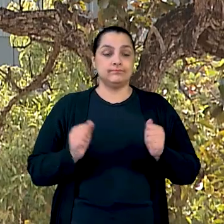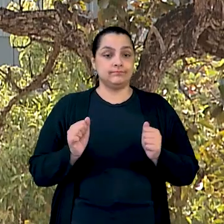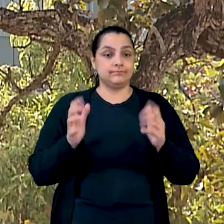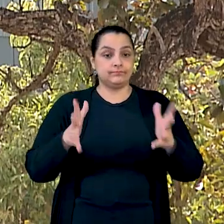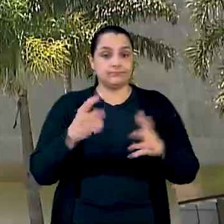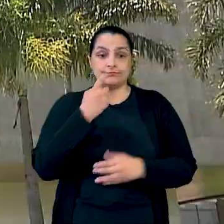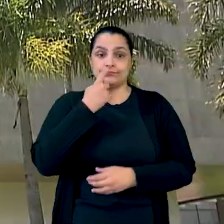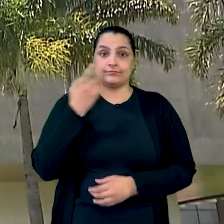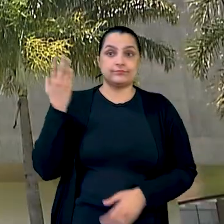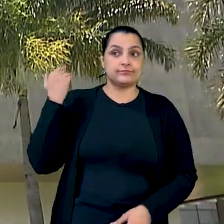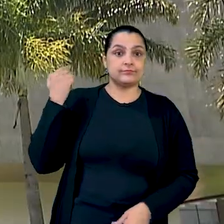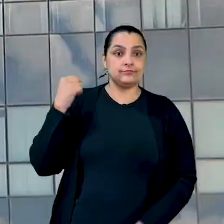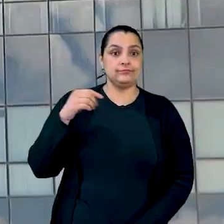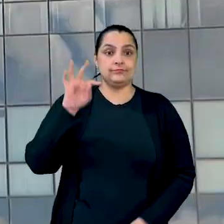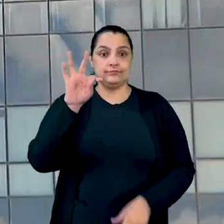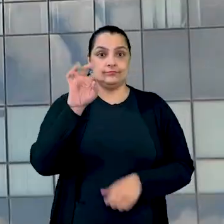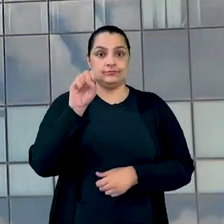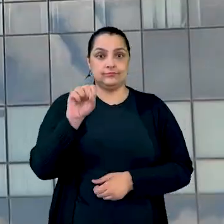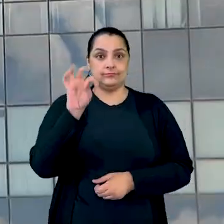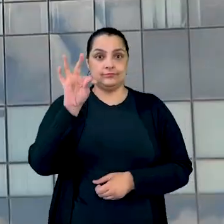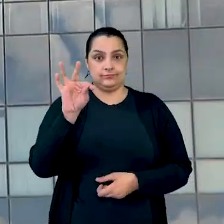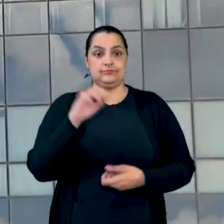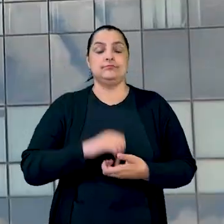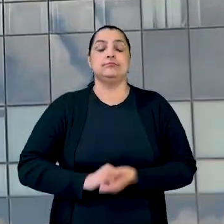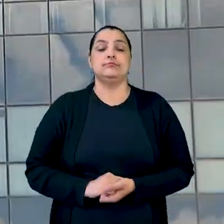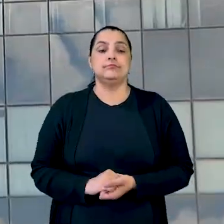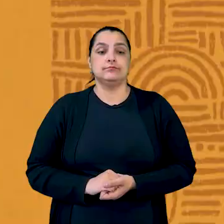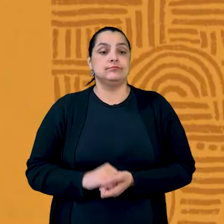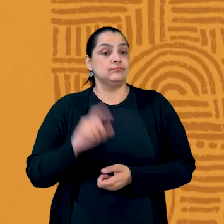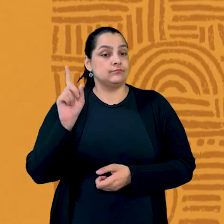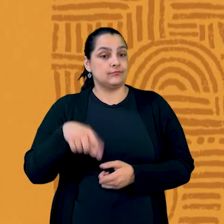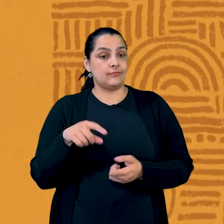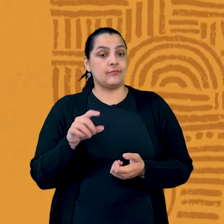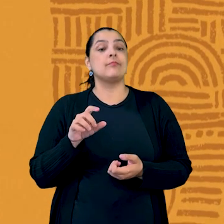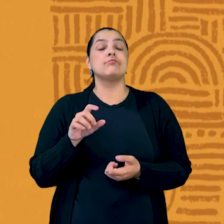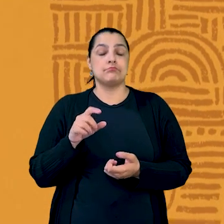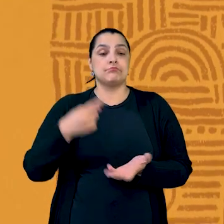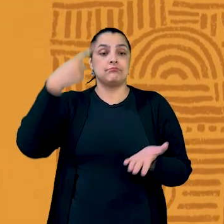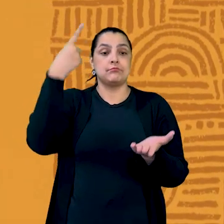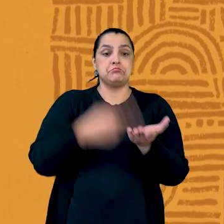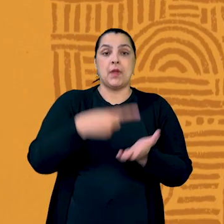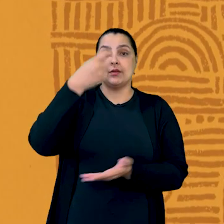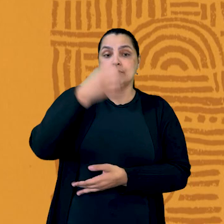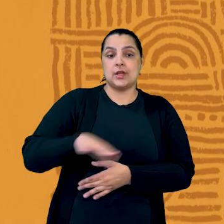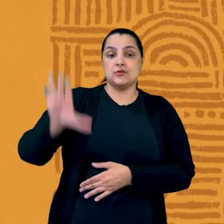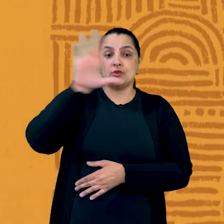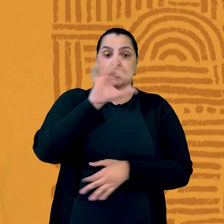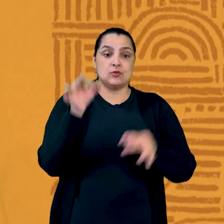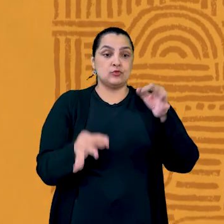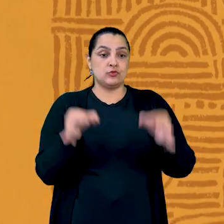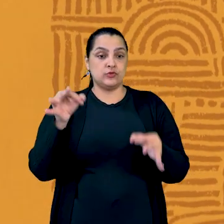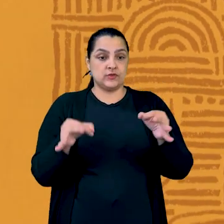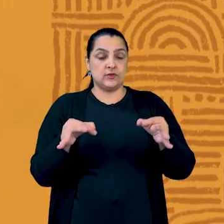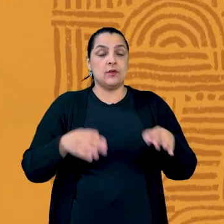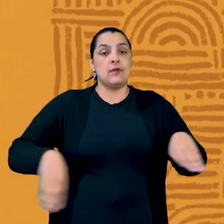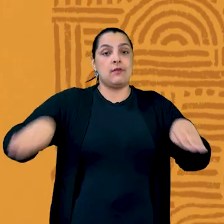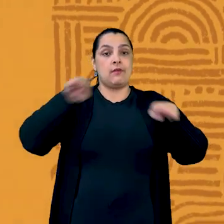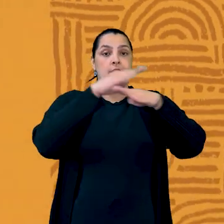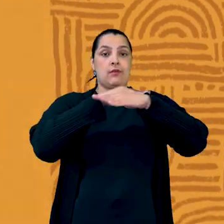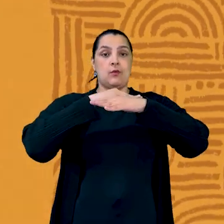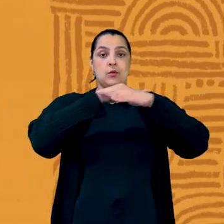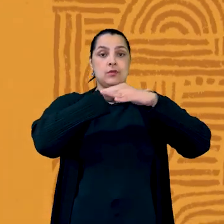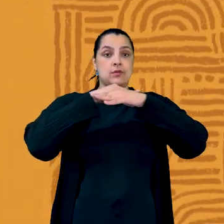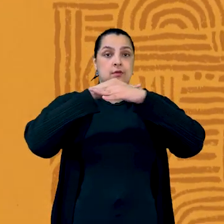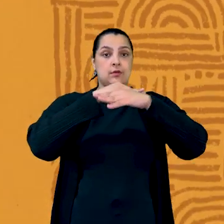Entre as ações mais recentes do Tribunal Superior do Trabalho está a adesão ao Pacto Nacional do Judiciário